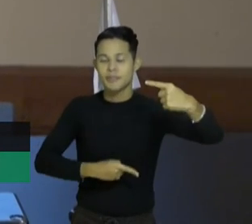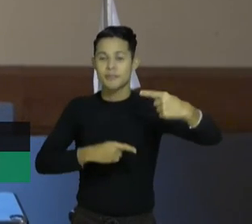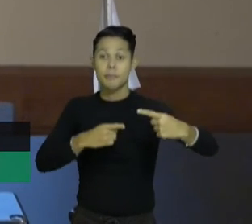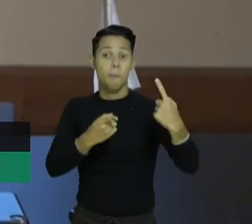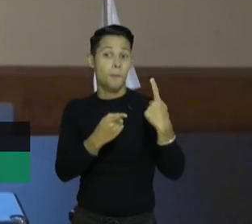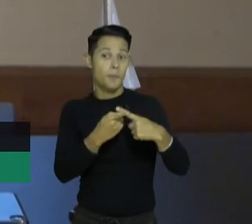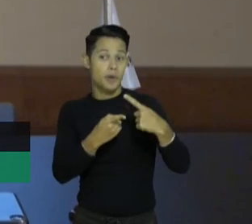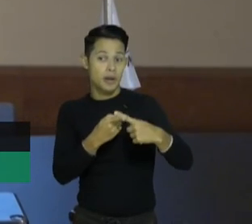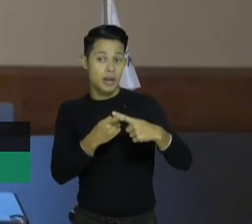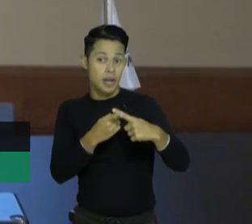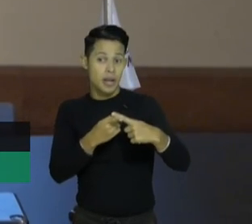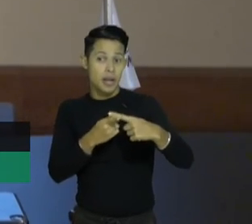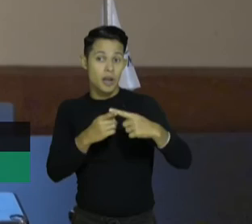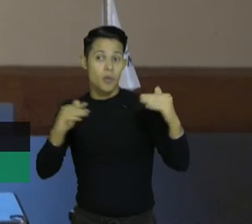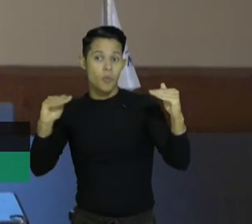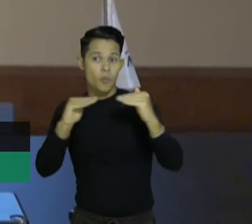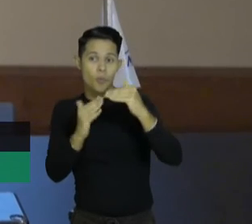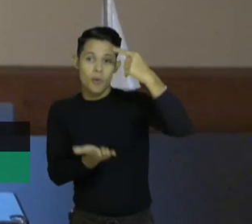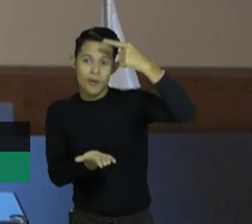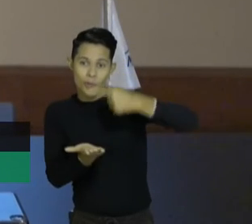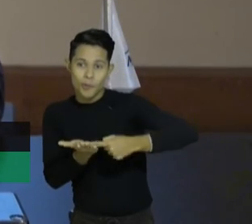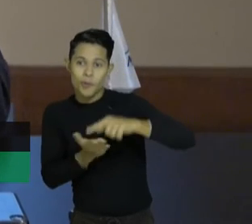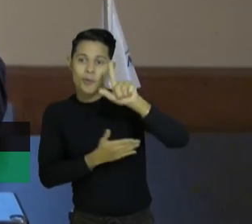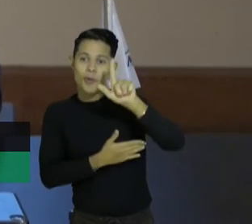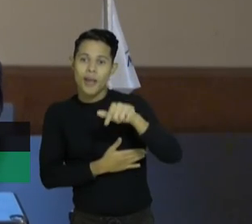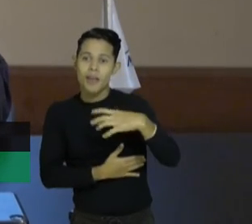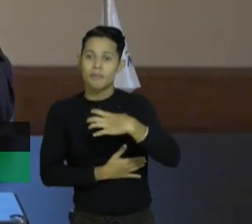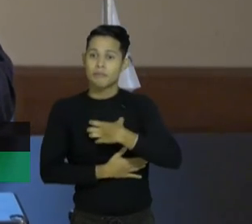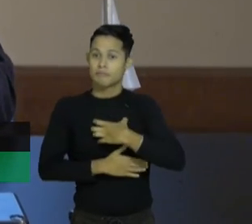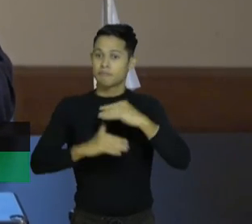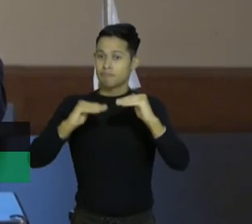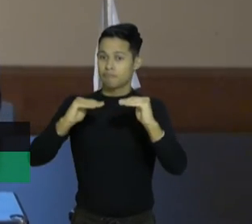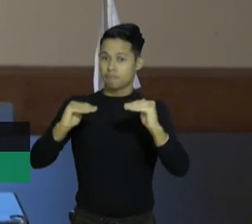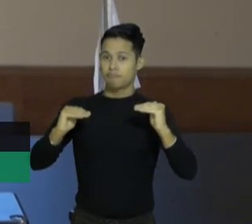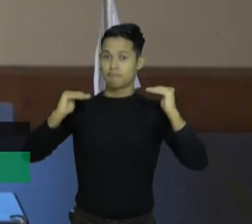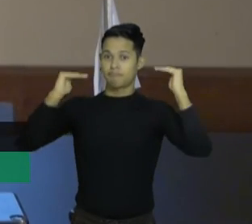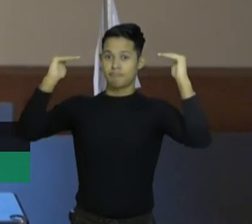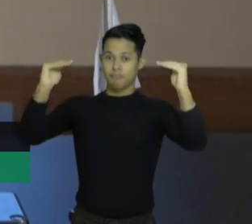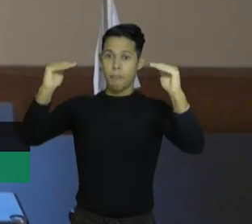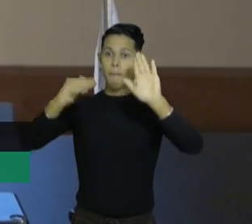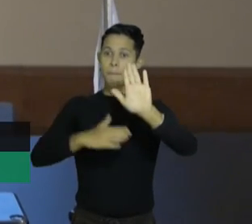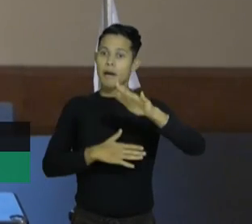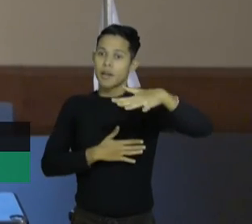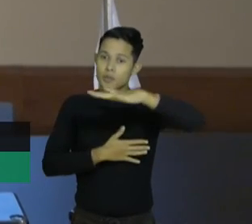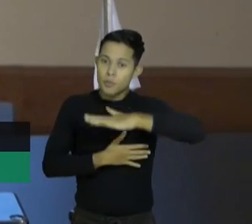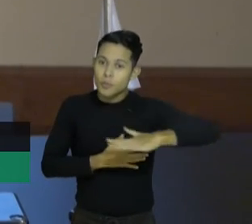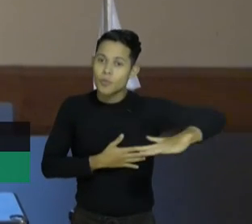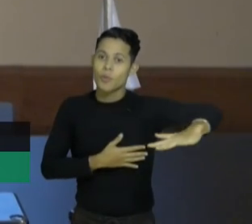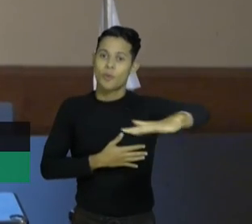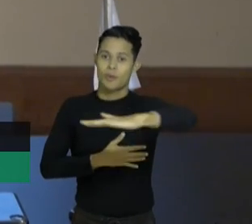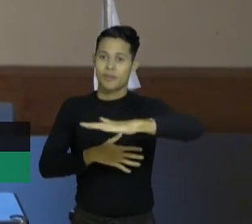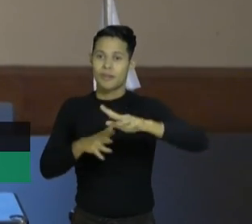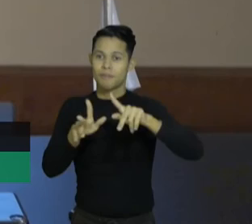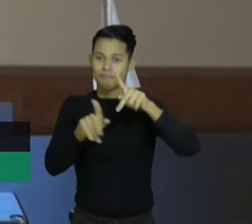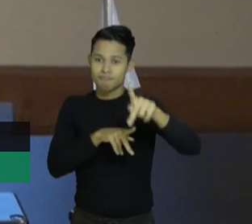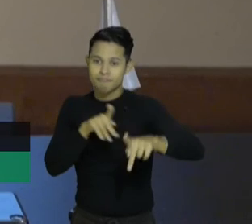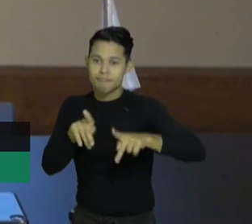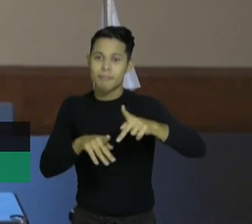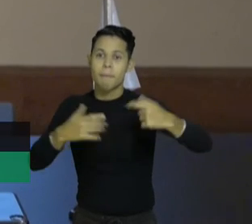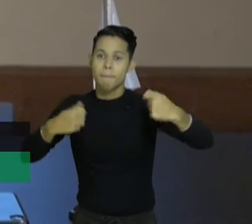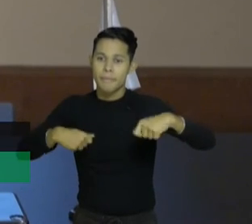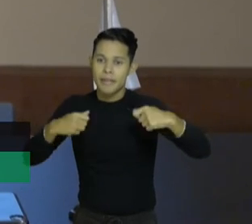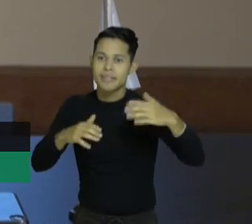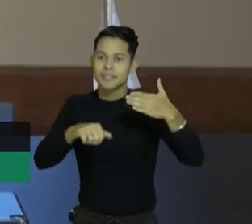feit num nível mais elevado mas a população também tem que dele participar Então nesse sentido